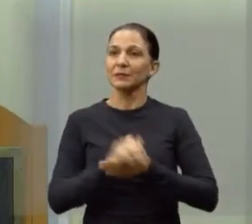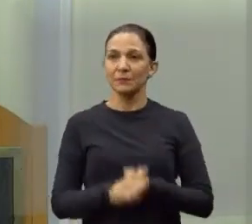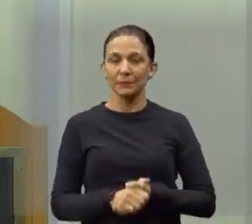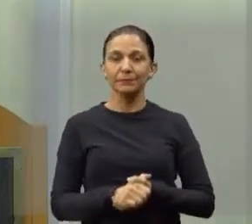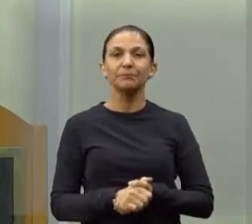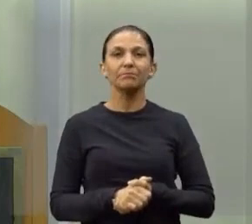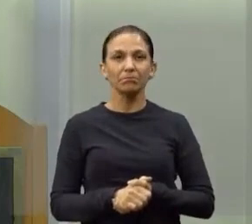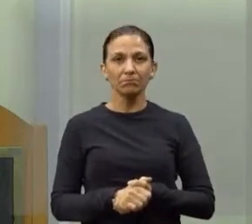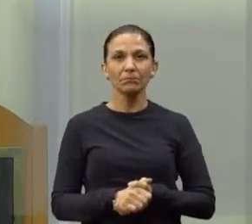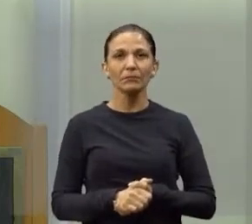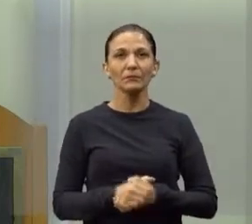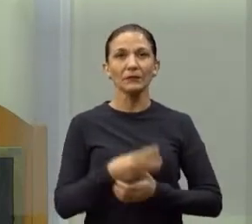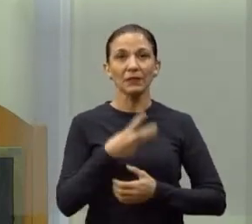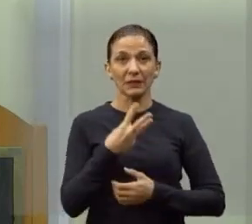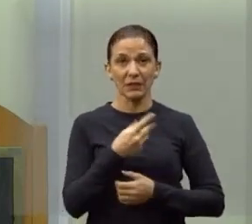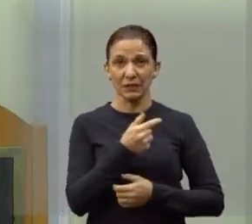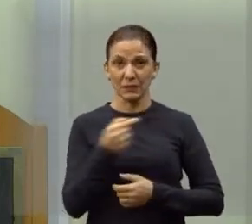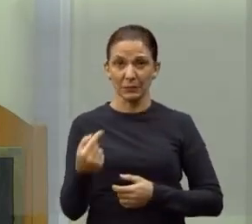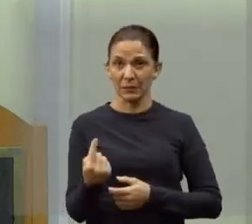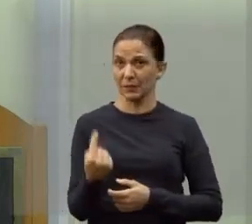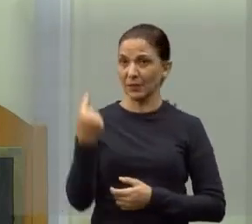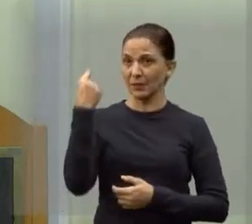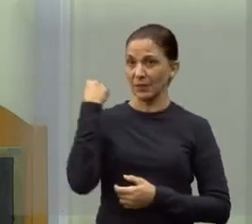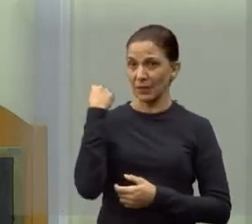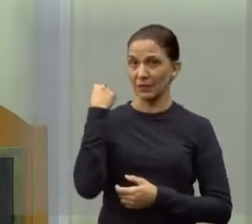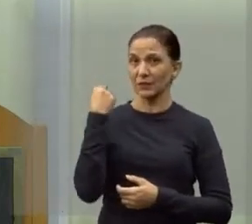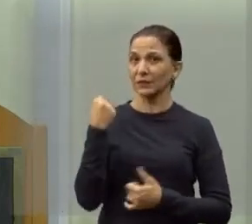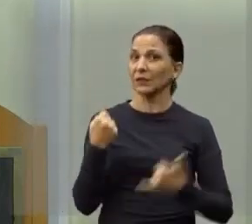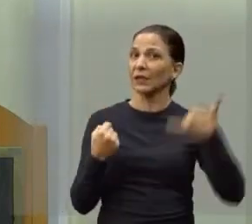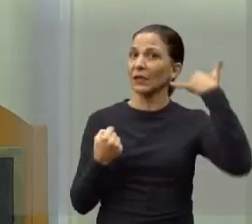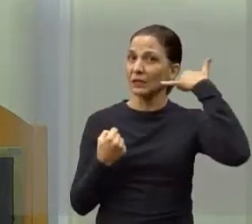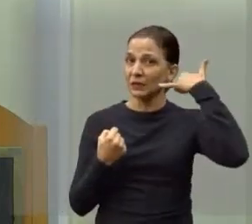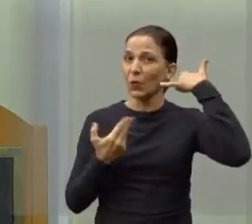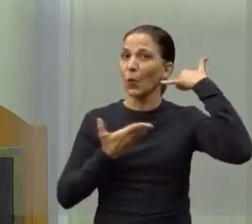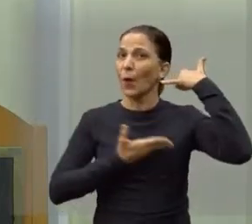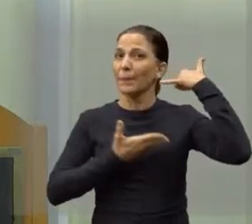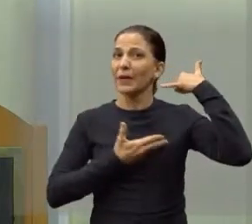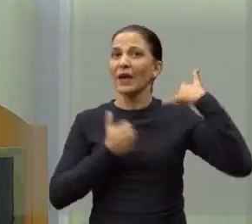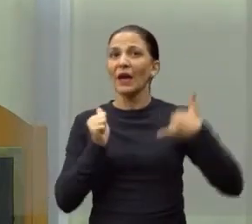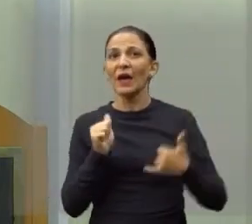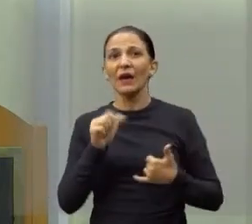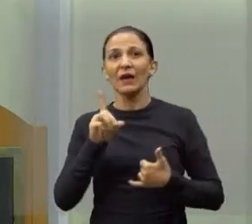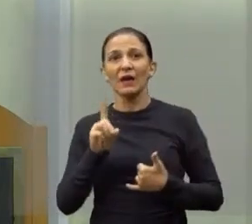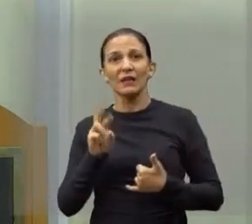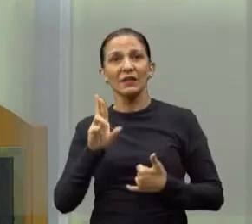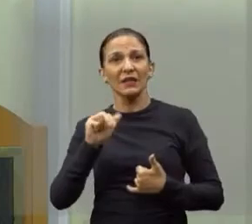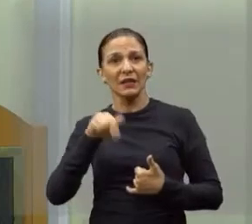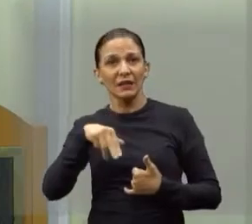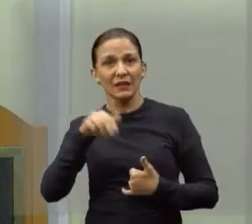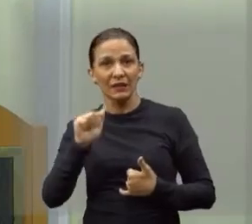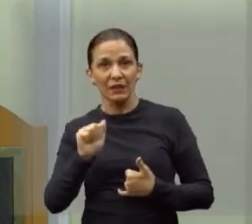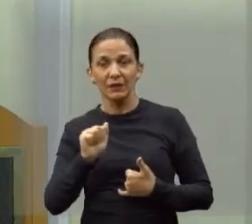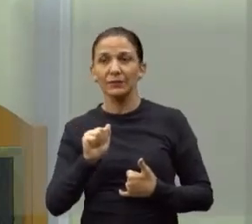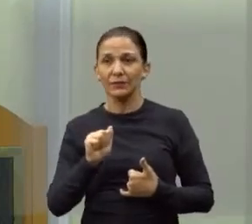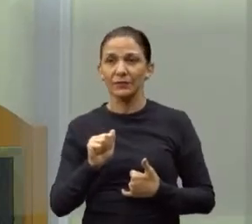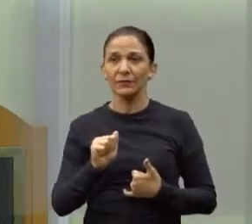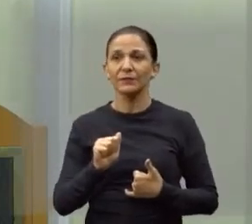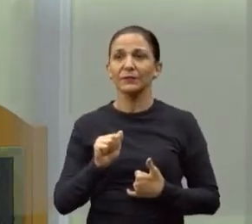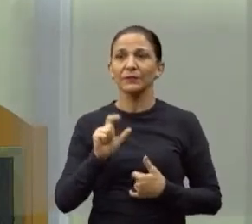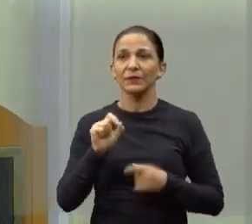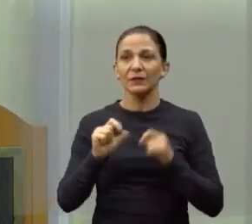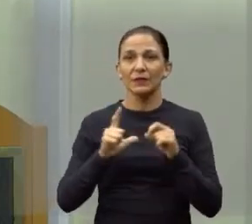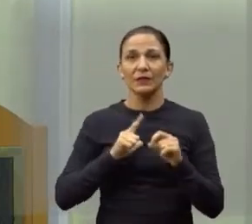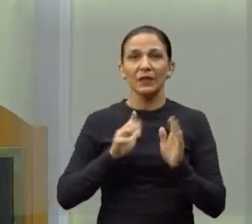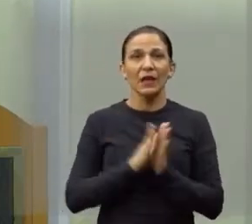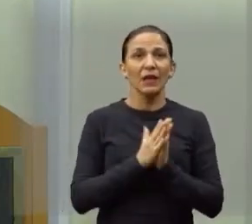fala, há 3 semanas atrás, Fernandão, eu recebi a ligação de uma amiga, Adriana Murad, sobrinha da Marina Murad, que